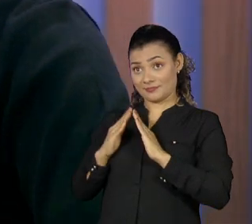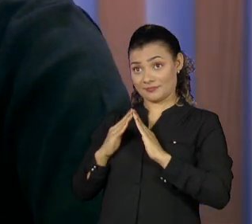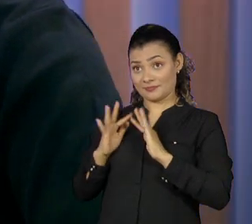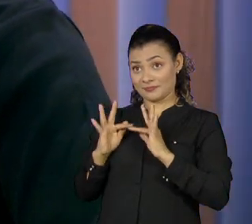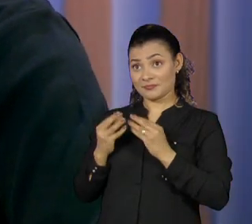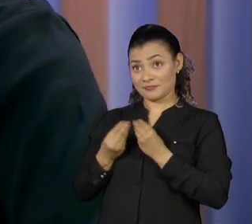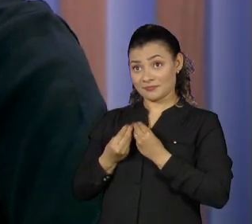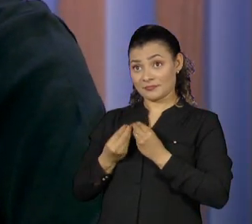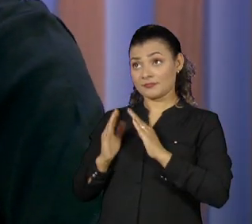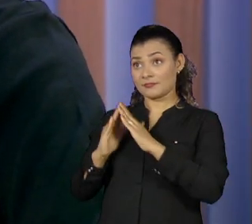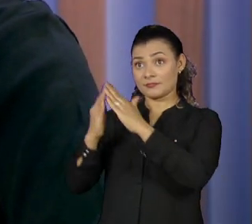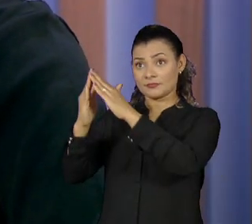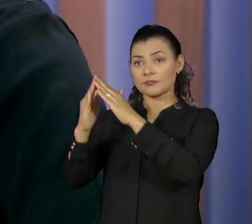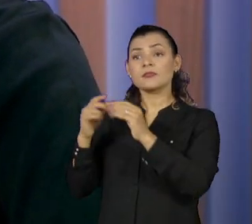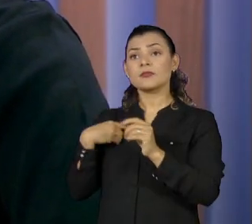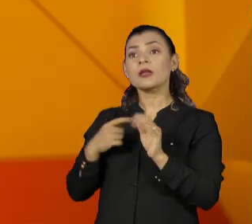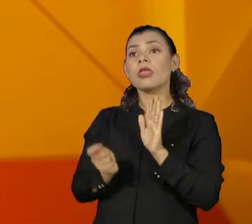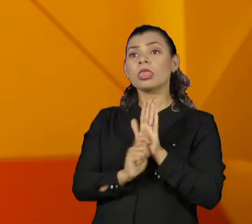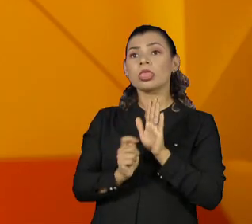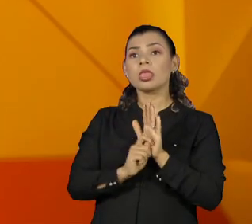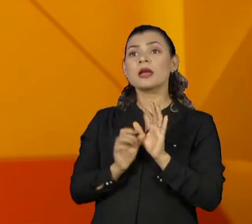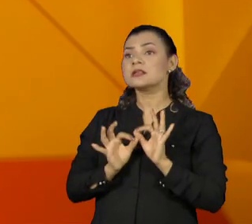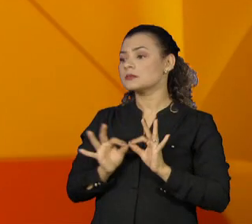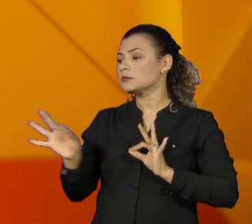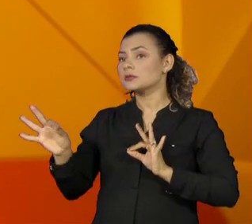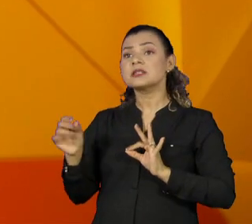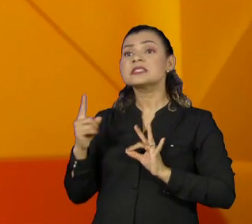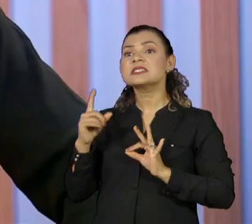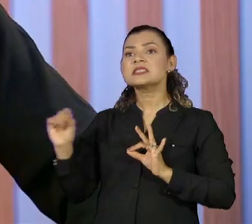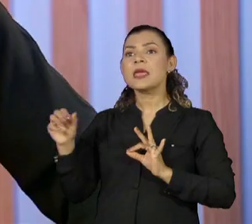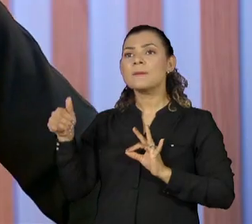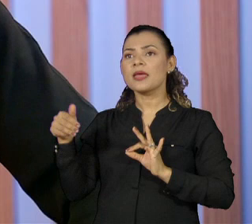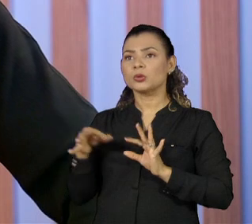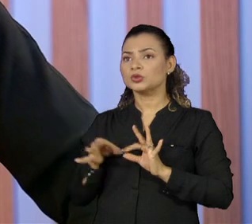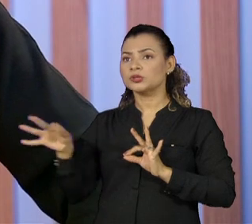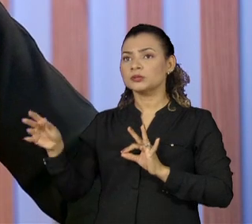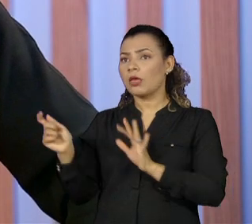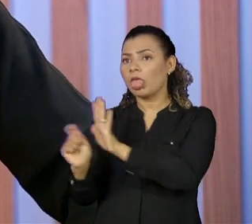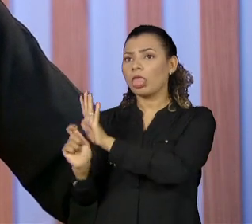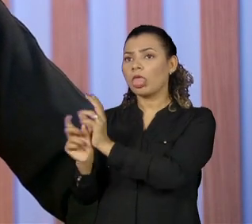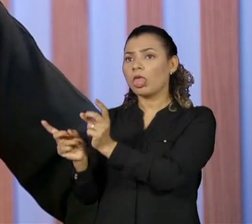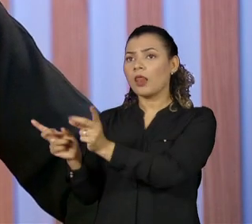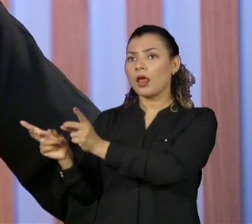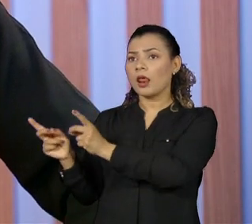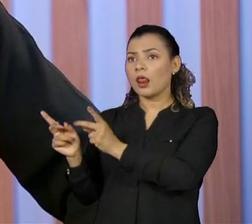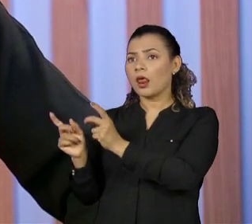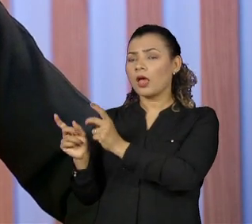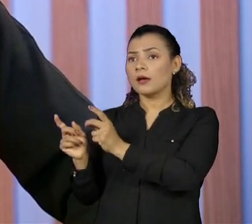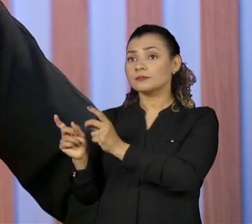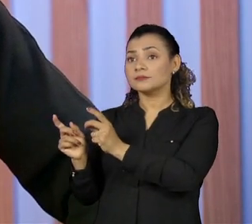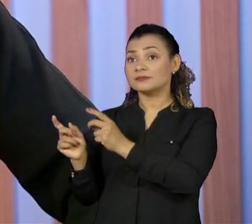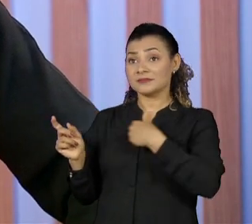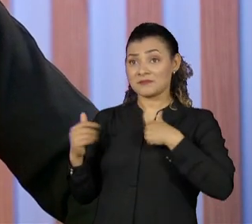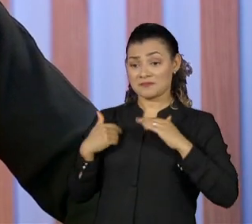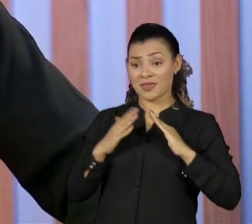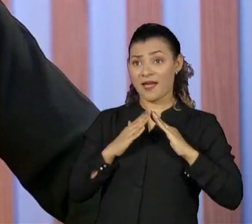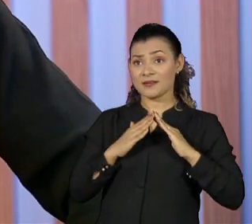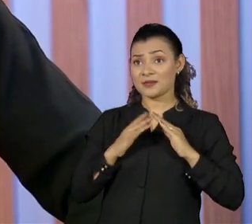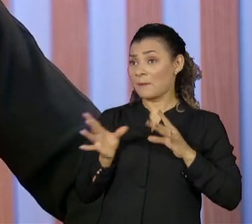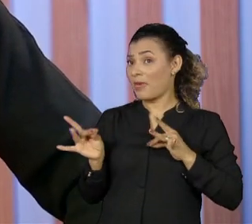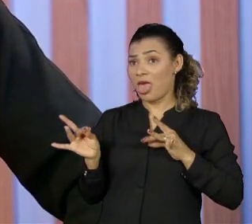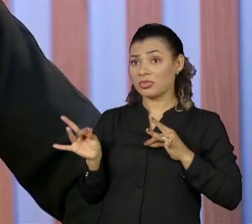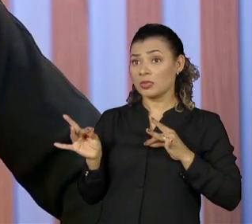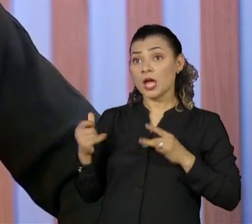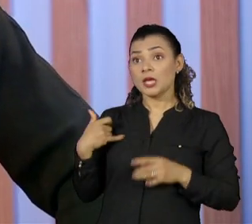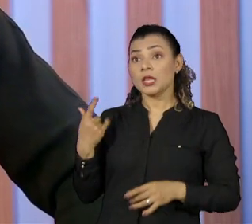para a boca de fumo mais próxima era 100 metros. Tá? Então, a oportunidade que eu tive quando eu era pequeno, ainda com